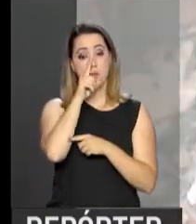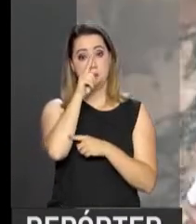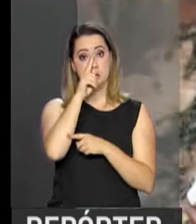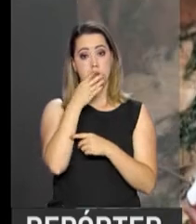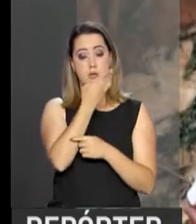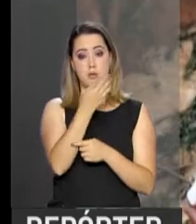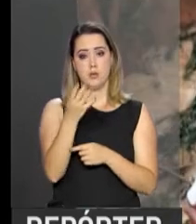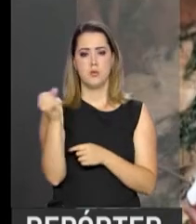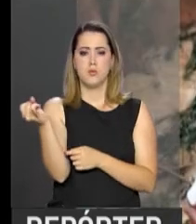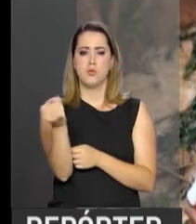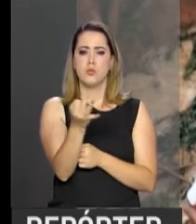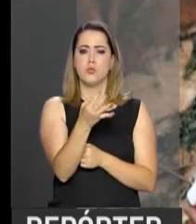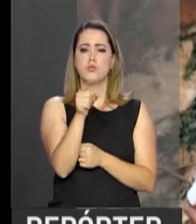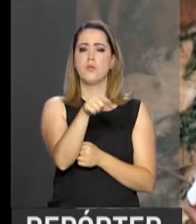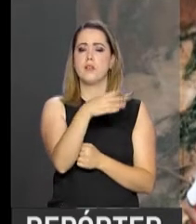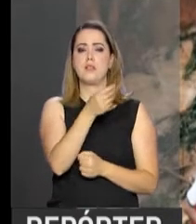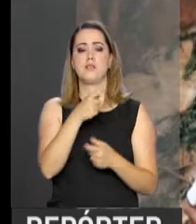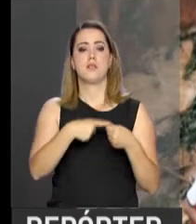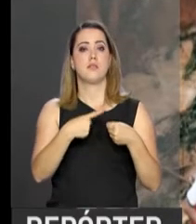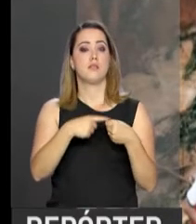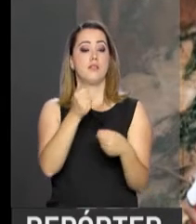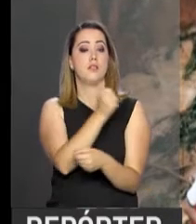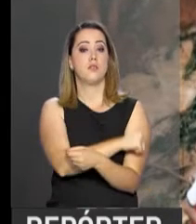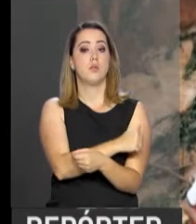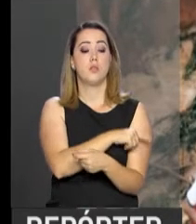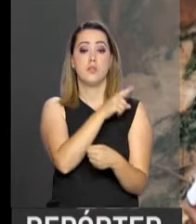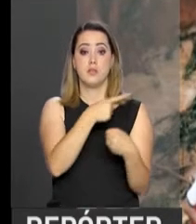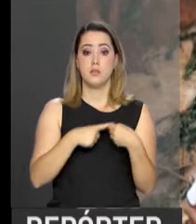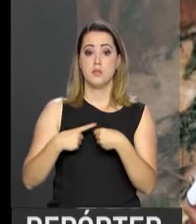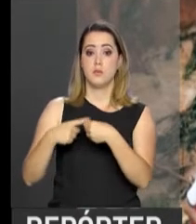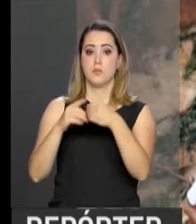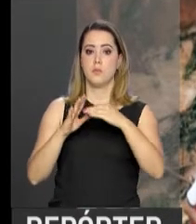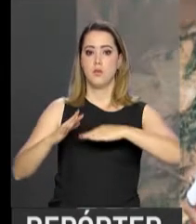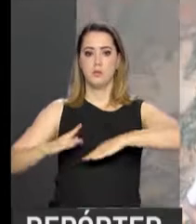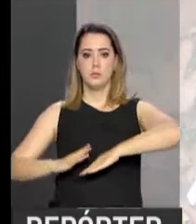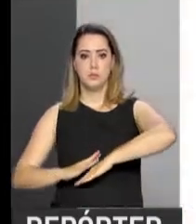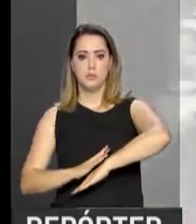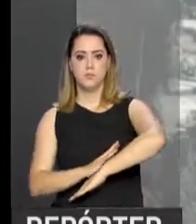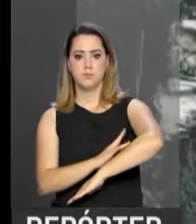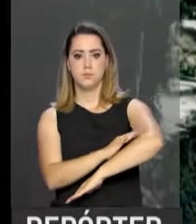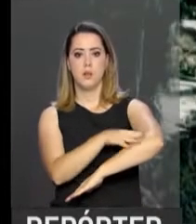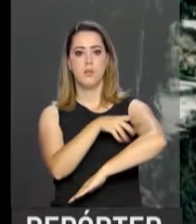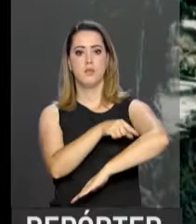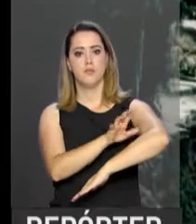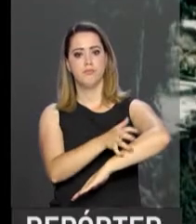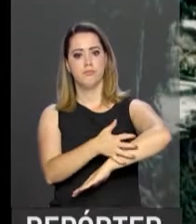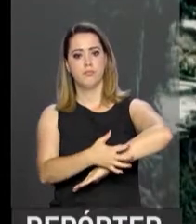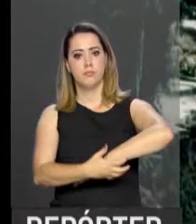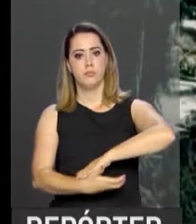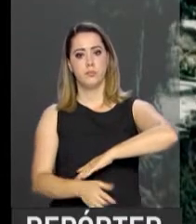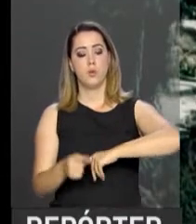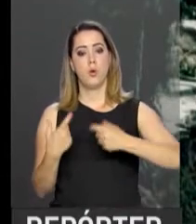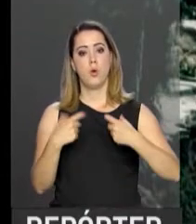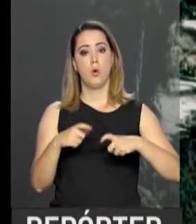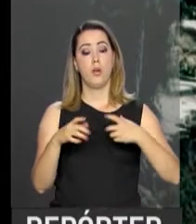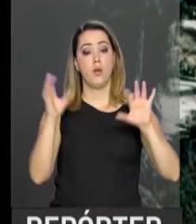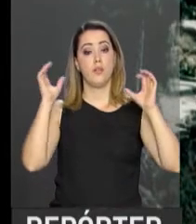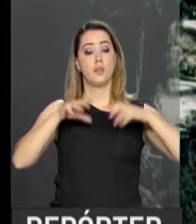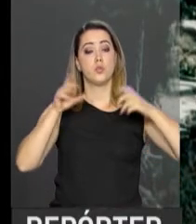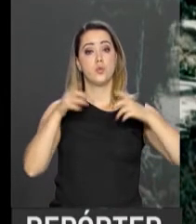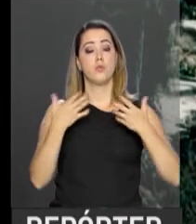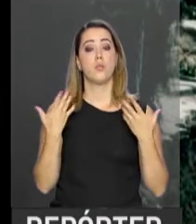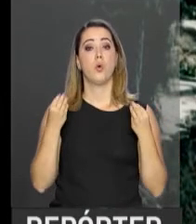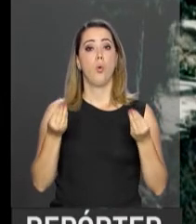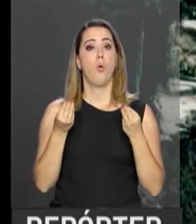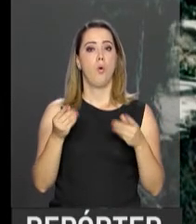friburgo e petrópolis no rio de janeiro nesses municípios as encostas e condições climáticas como a previsão de onde vai chover e em